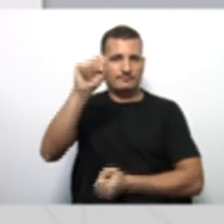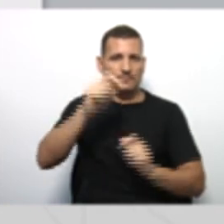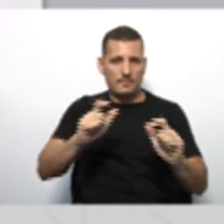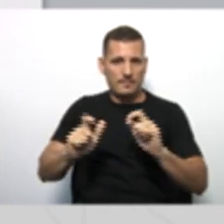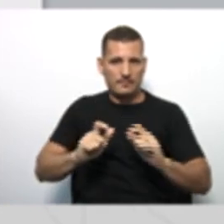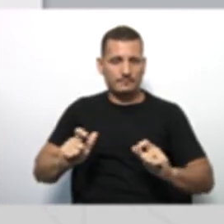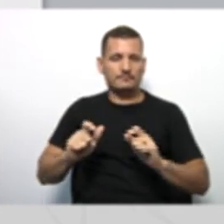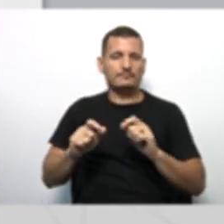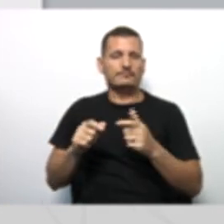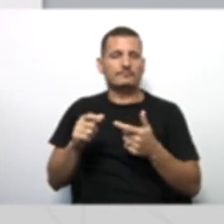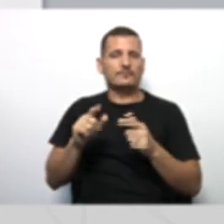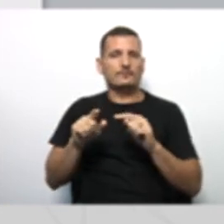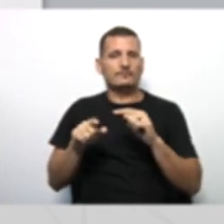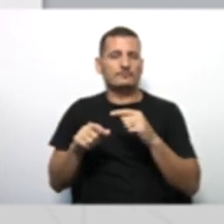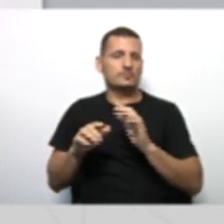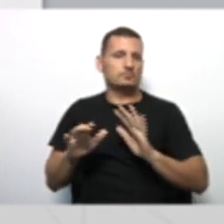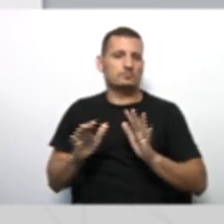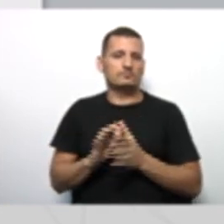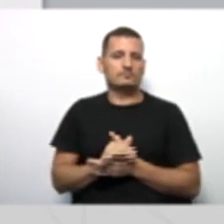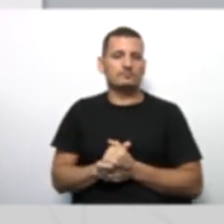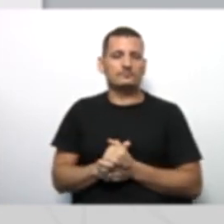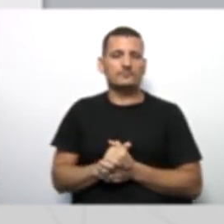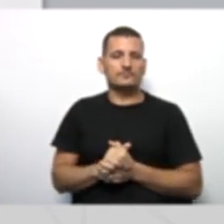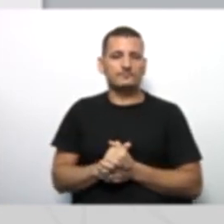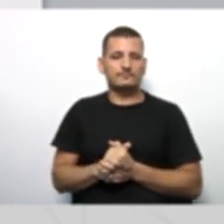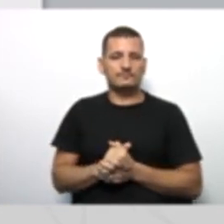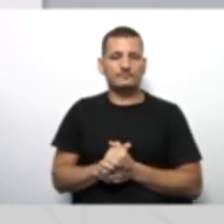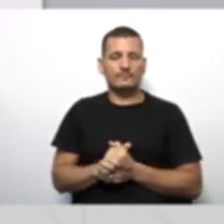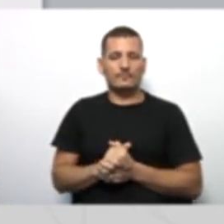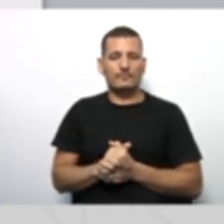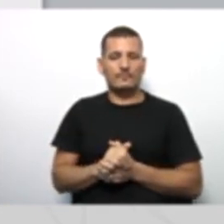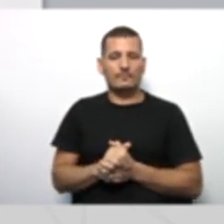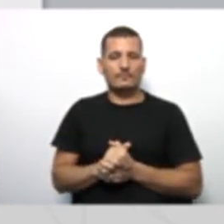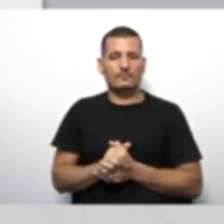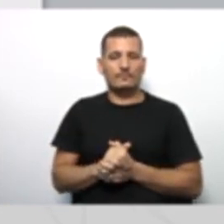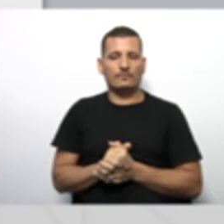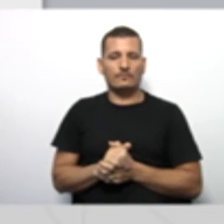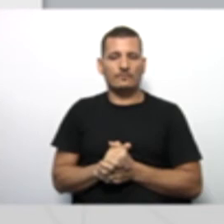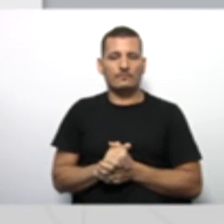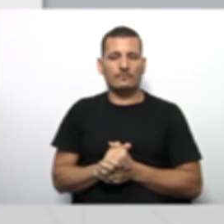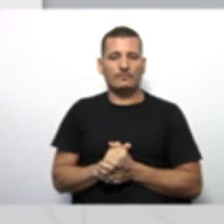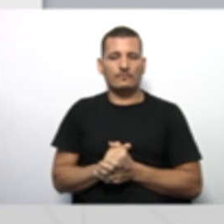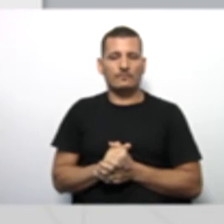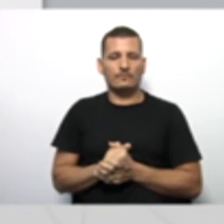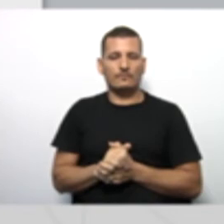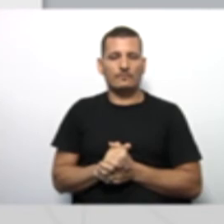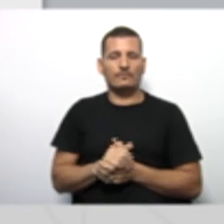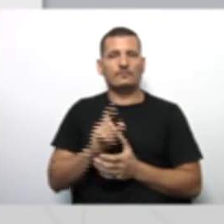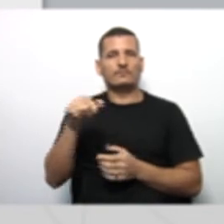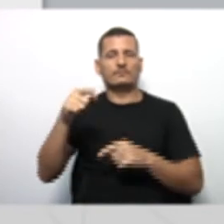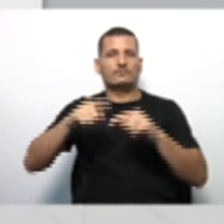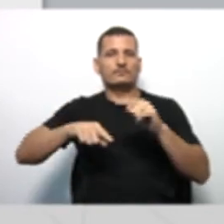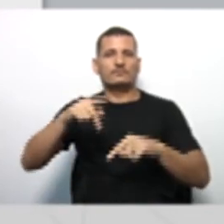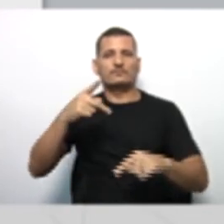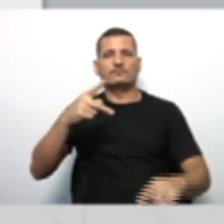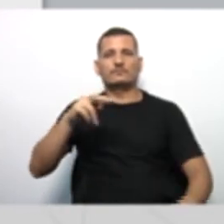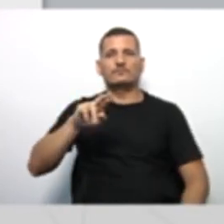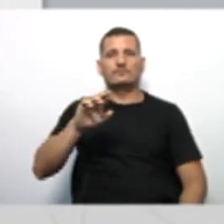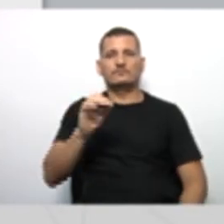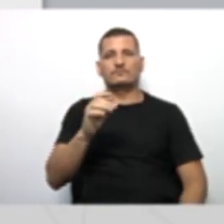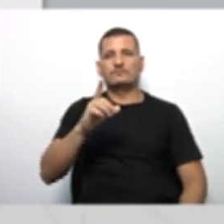finalizando o curso, momento de celebração. Não é isso? Lá embaixo eu tenho os objetivos. Quais são os objetivos? Confraternizar com todos os meus amigos, com